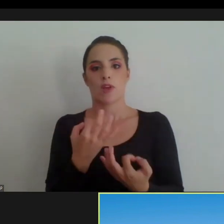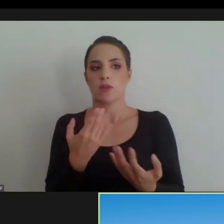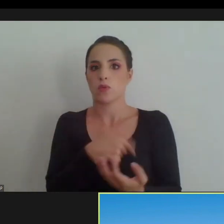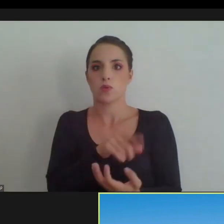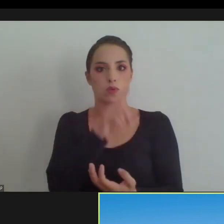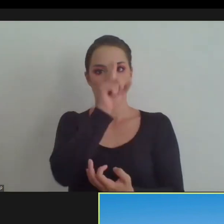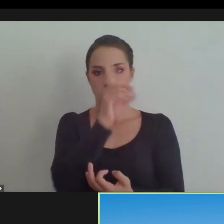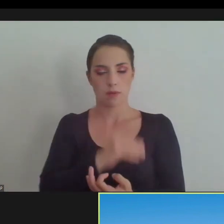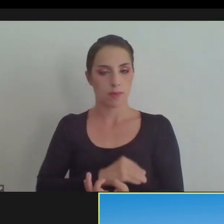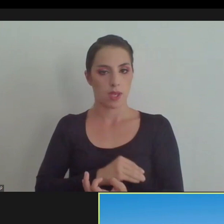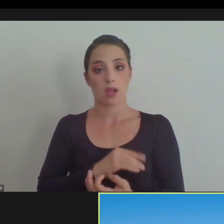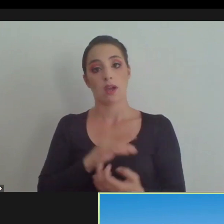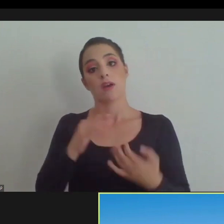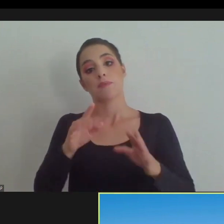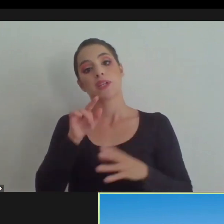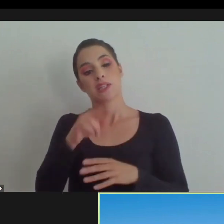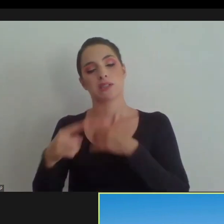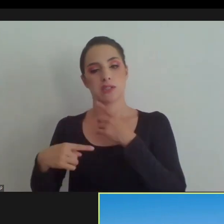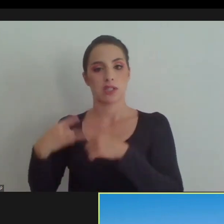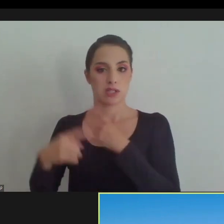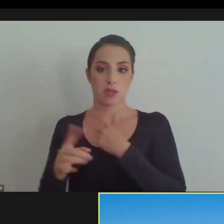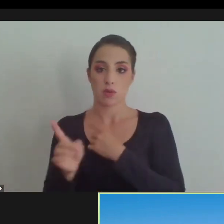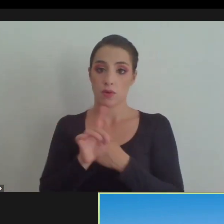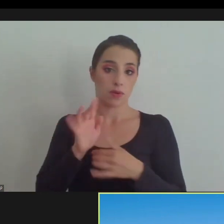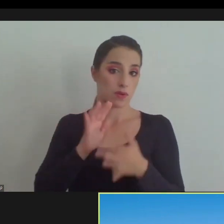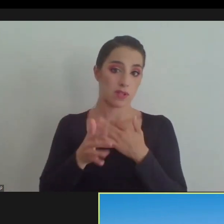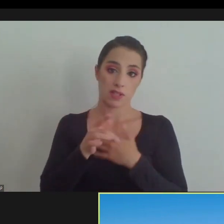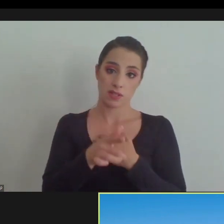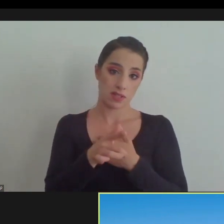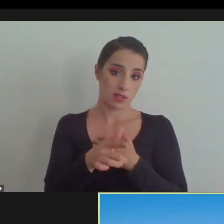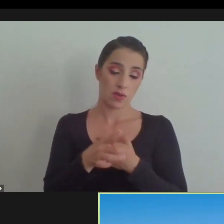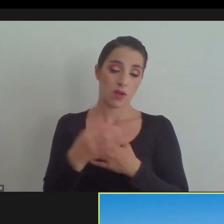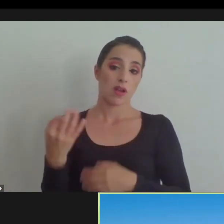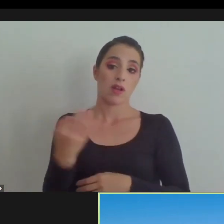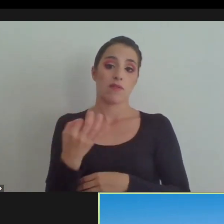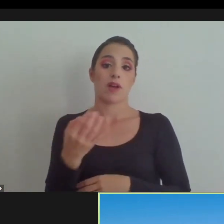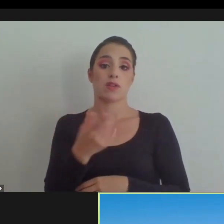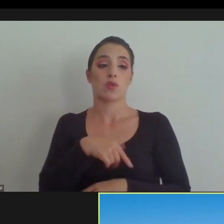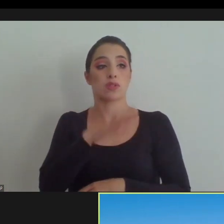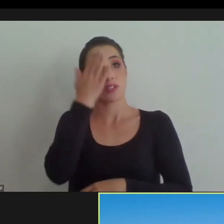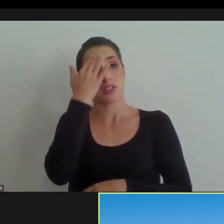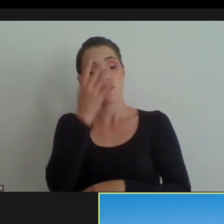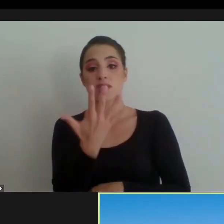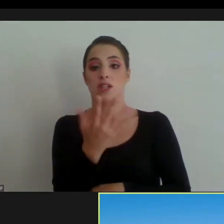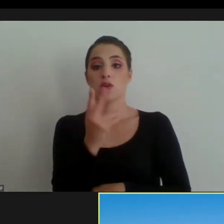vivenciou ao longo dos 5 anos de faculdade. E por isso o que eles foram encontrar lá fora,